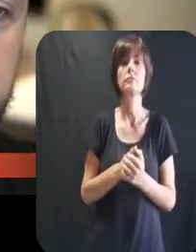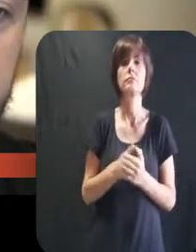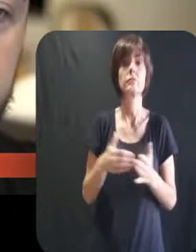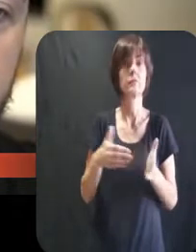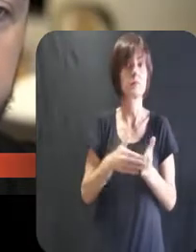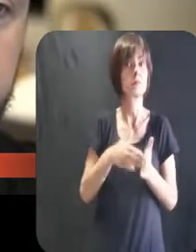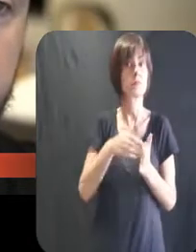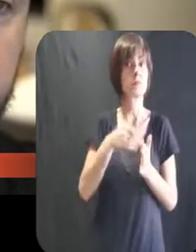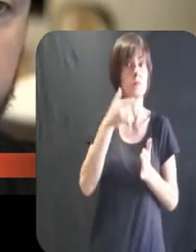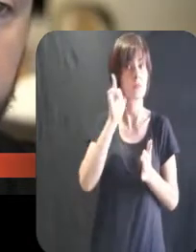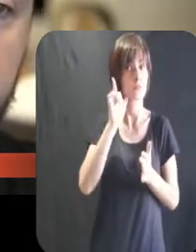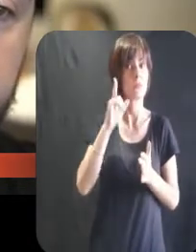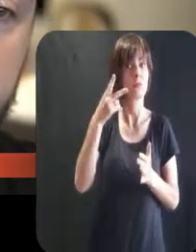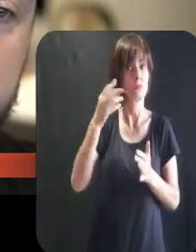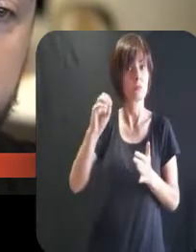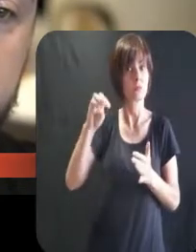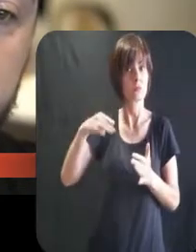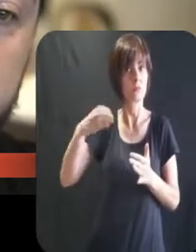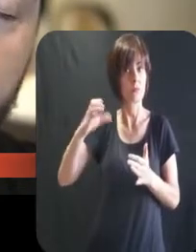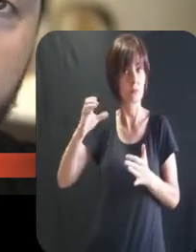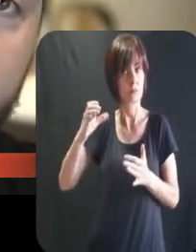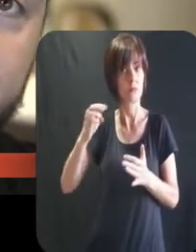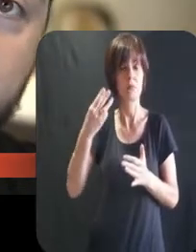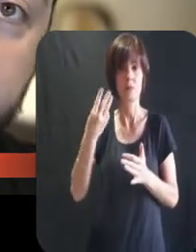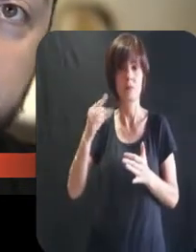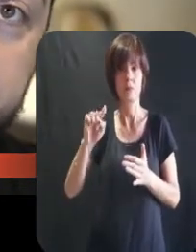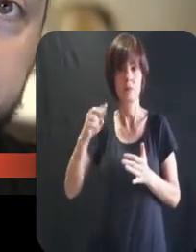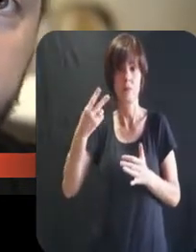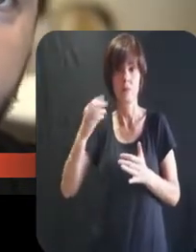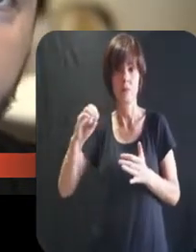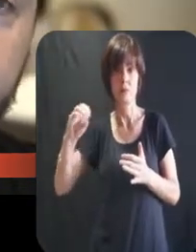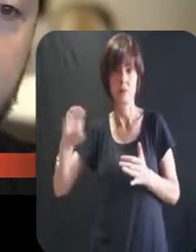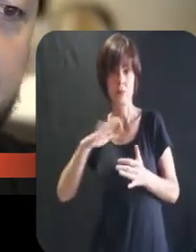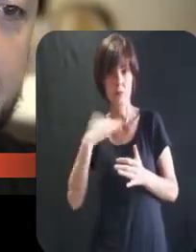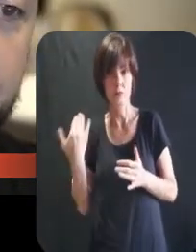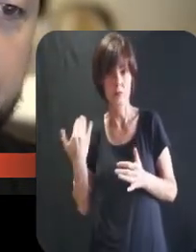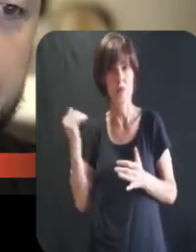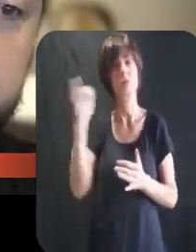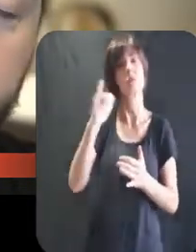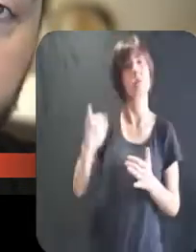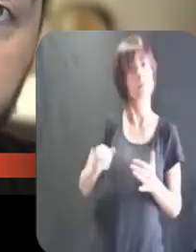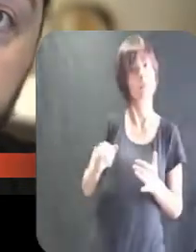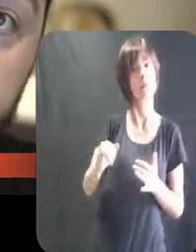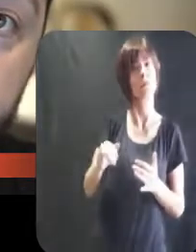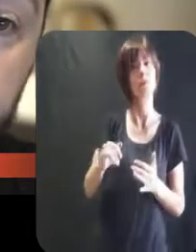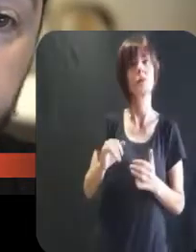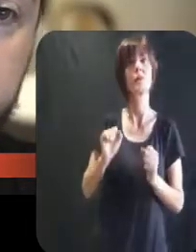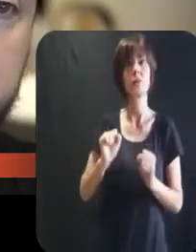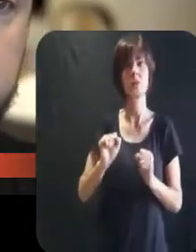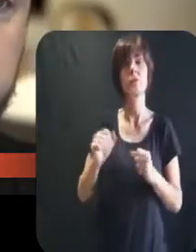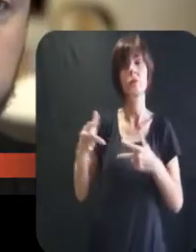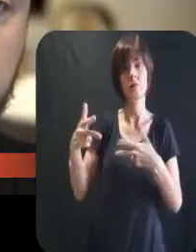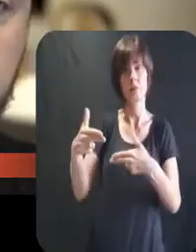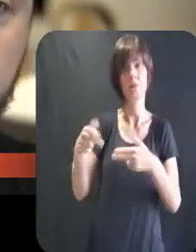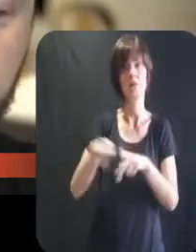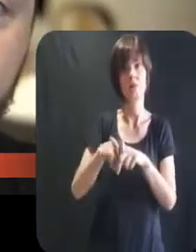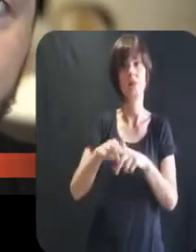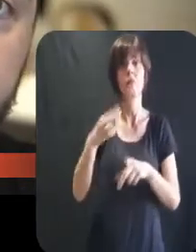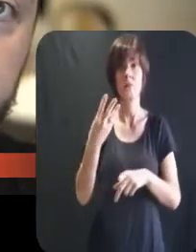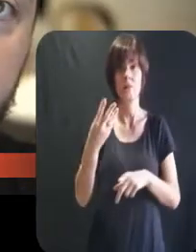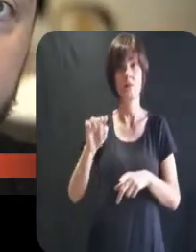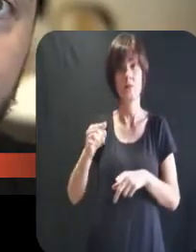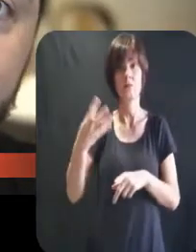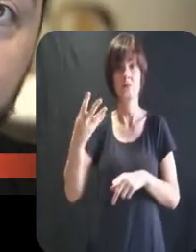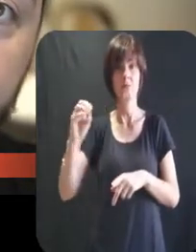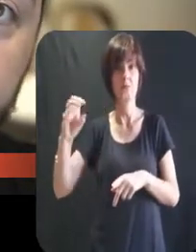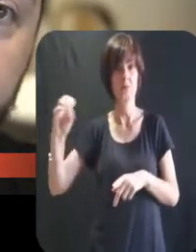A gente pode olhar para o total de mortes na China até ontem e falar que são 3.200 mortes. A gente pode olhar para o número